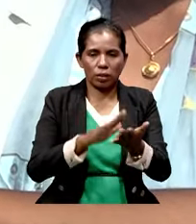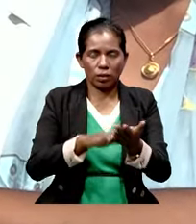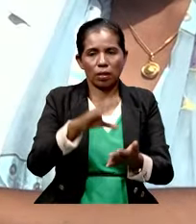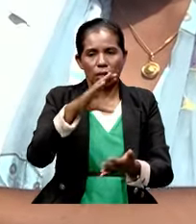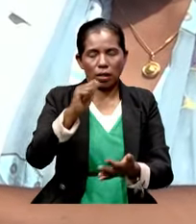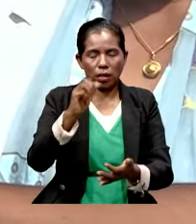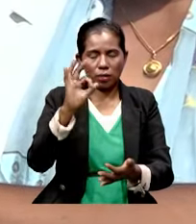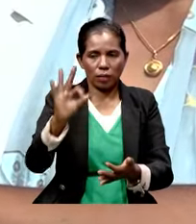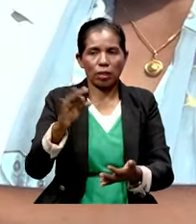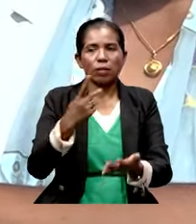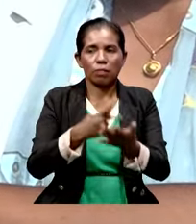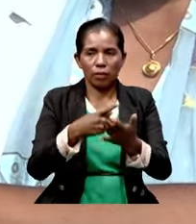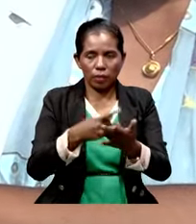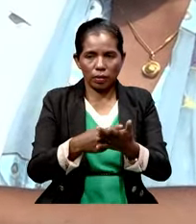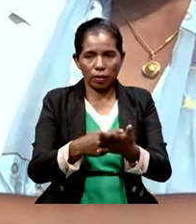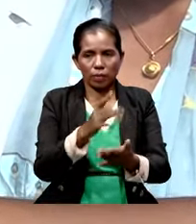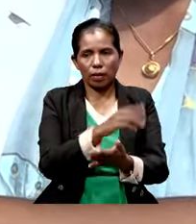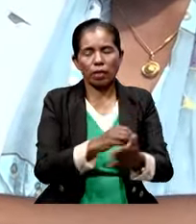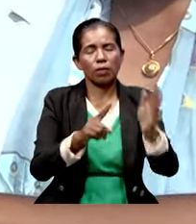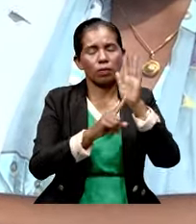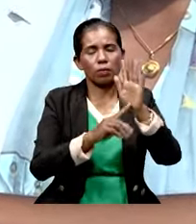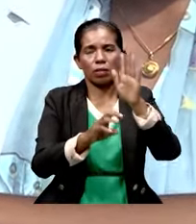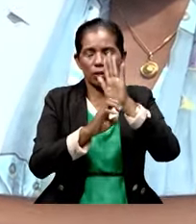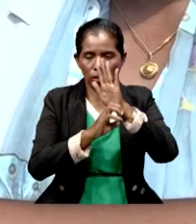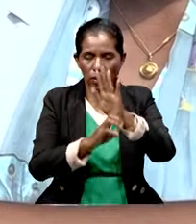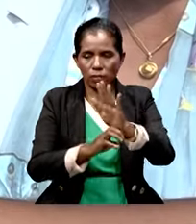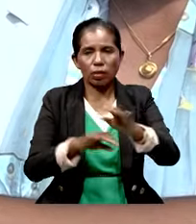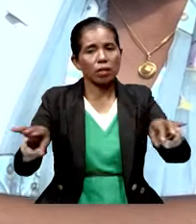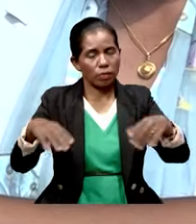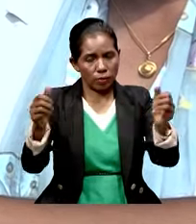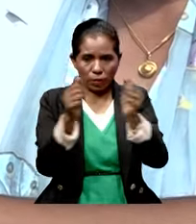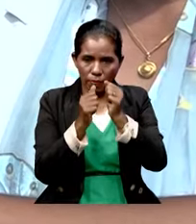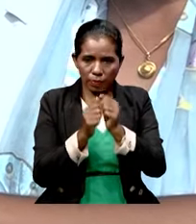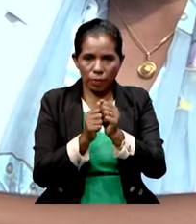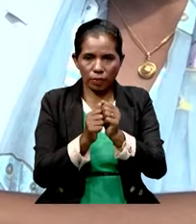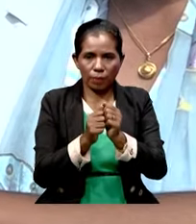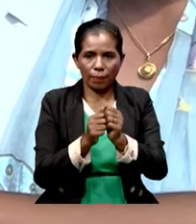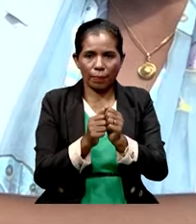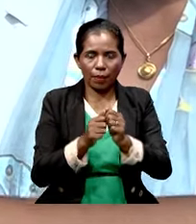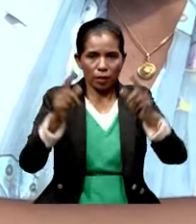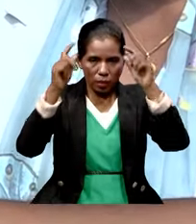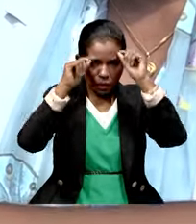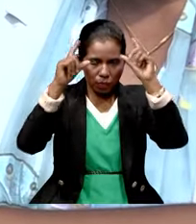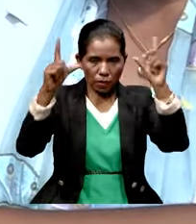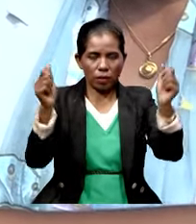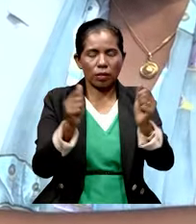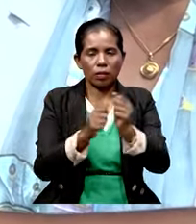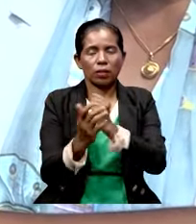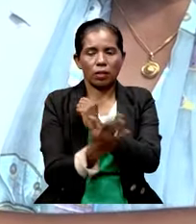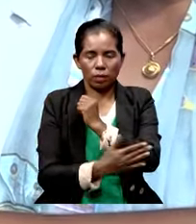um projeto, eu diria, exemplar de cooperação entre Timor-Leste e